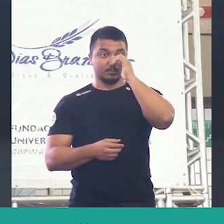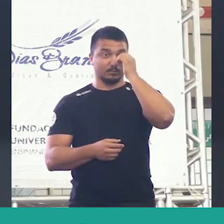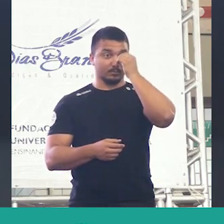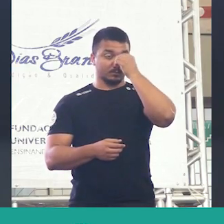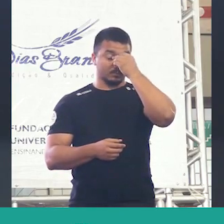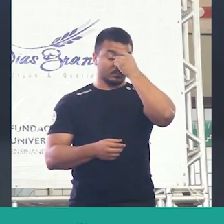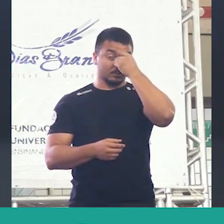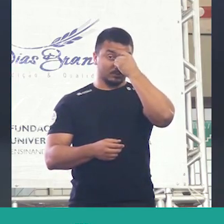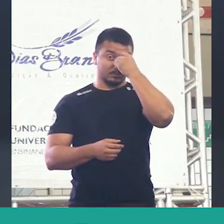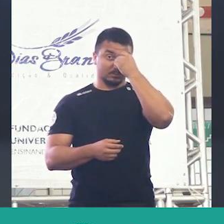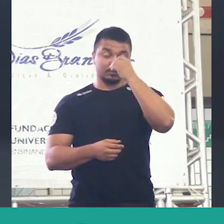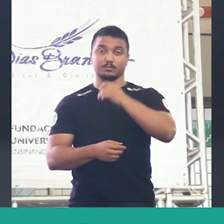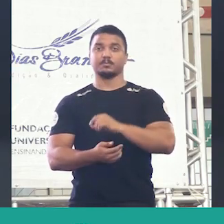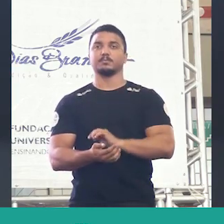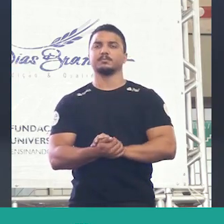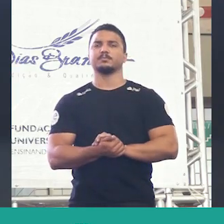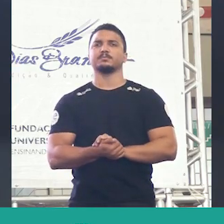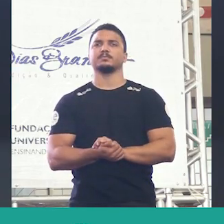Porque...